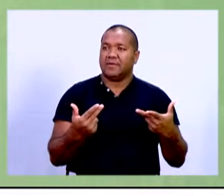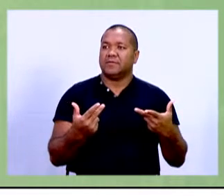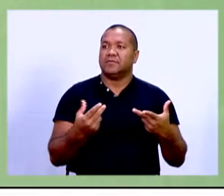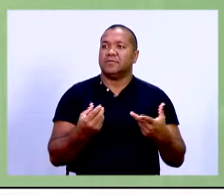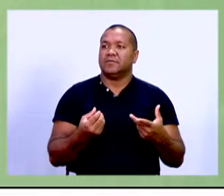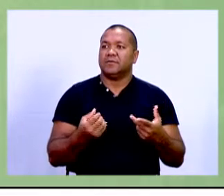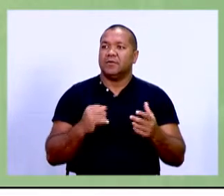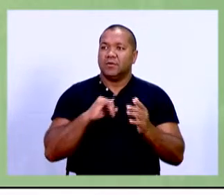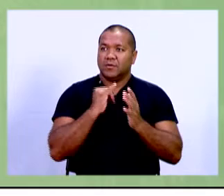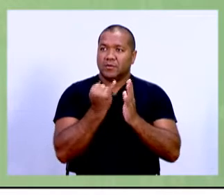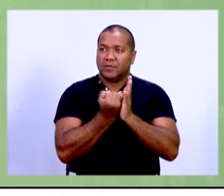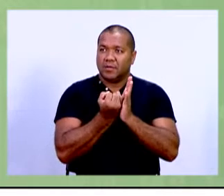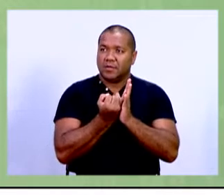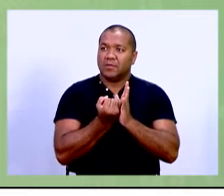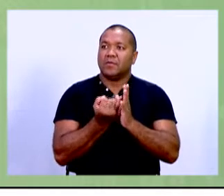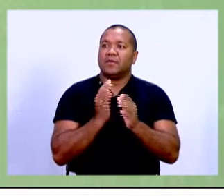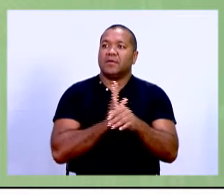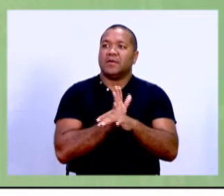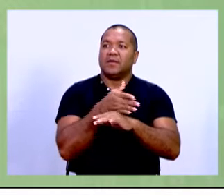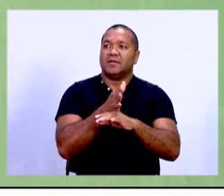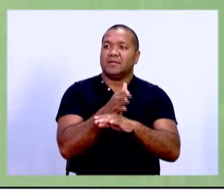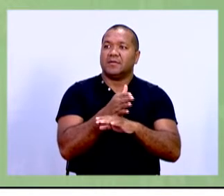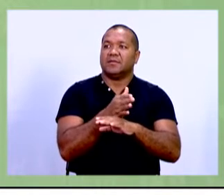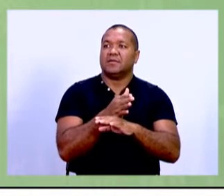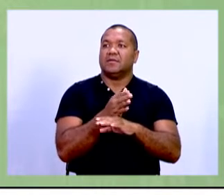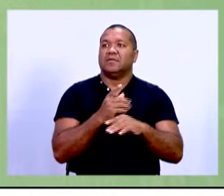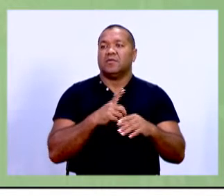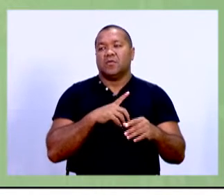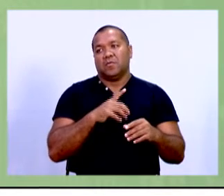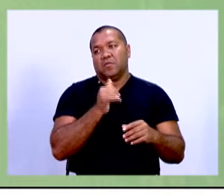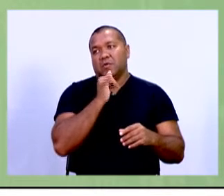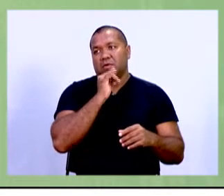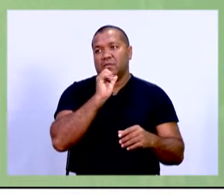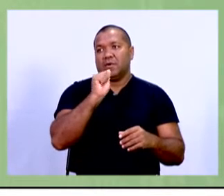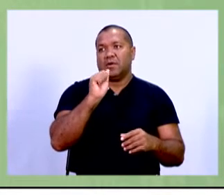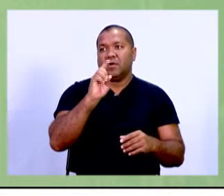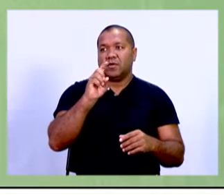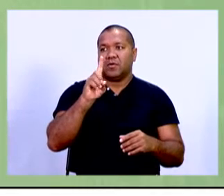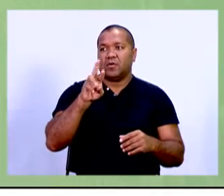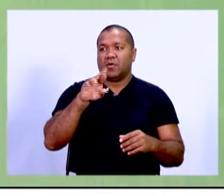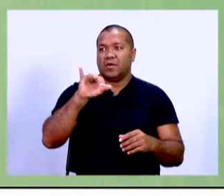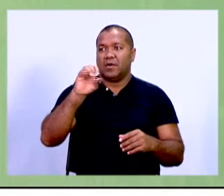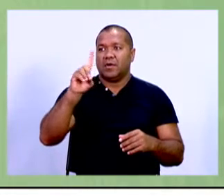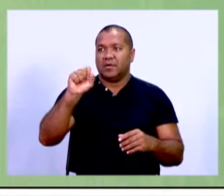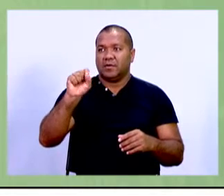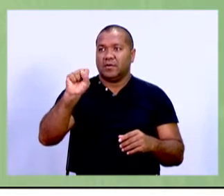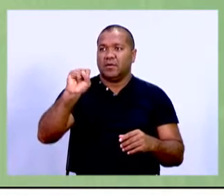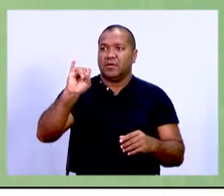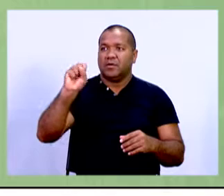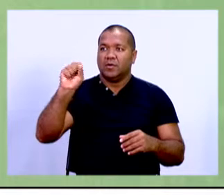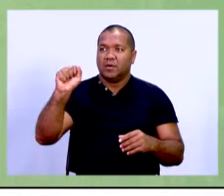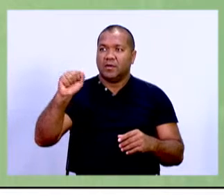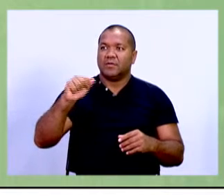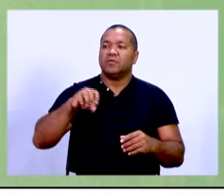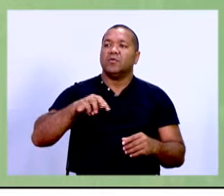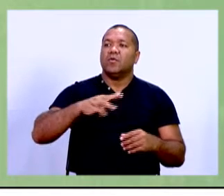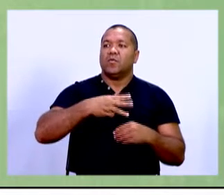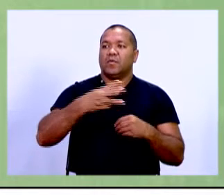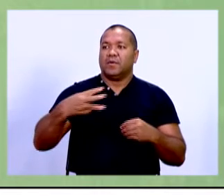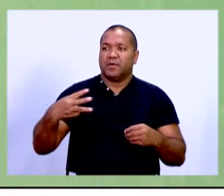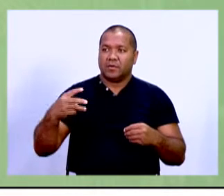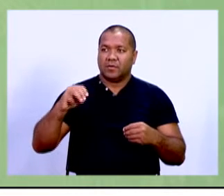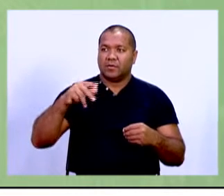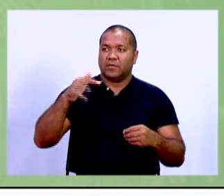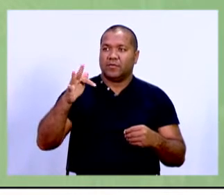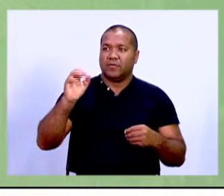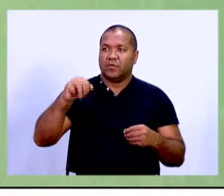plataformas, tanto para plataformas Android, iOS, Windows Phone, né? Ele vai ser